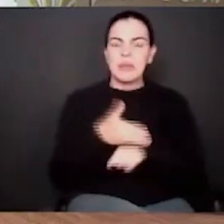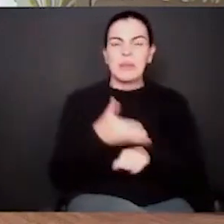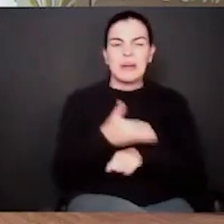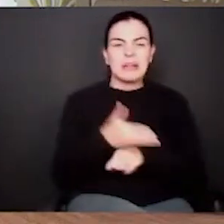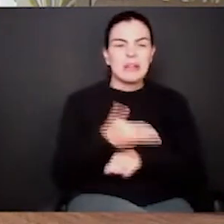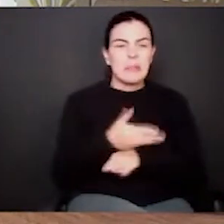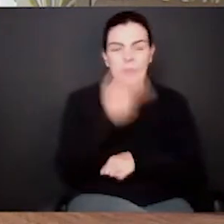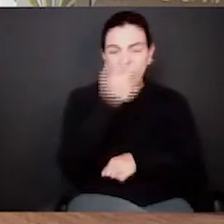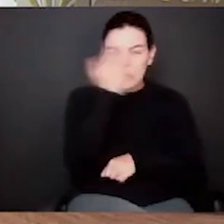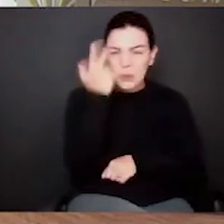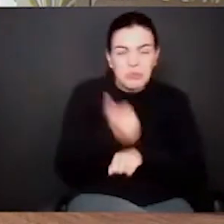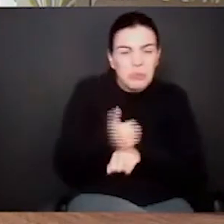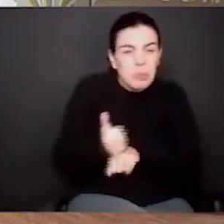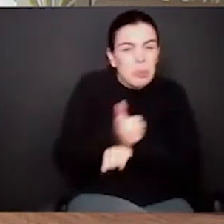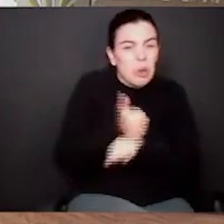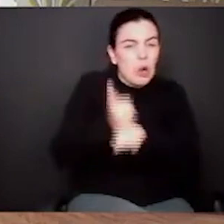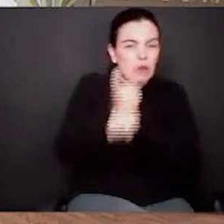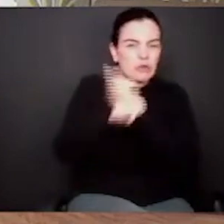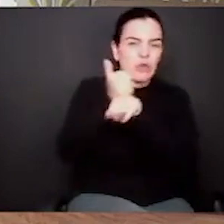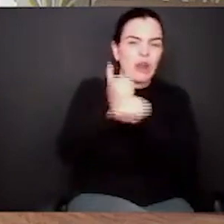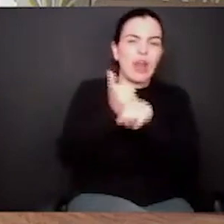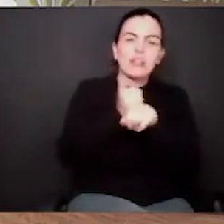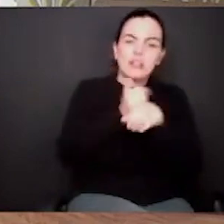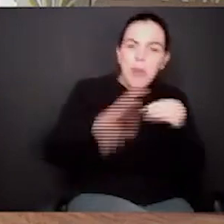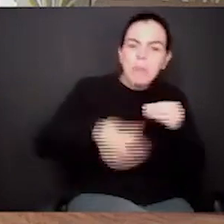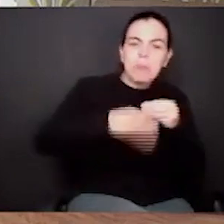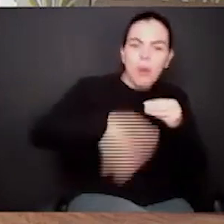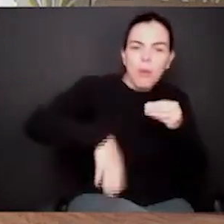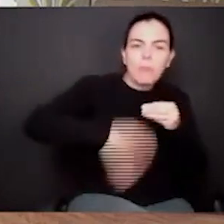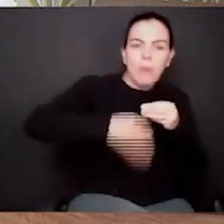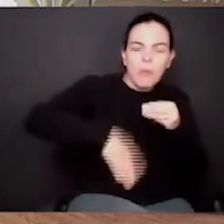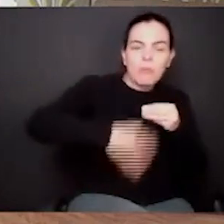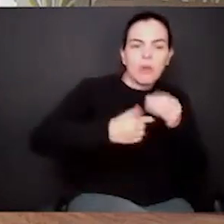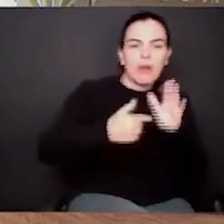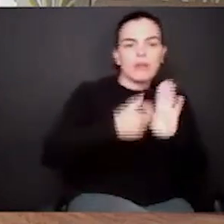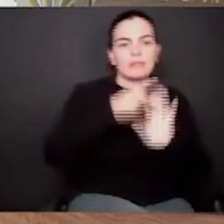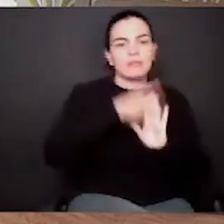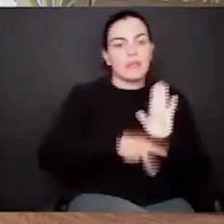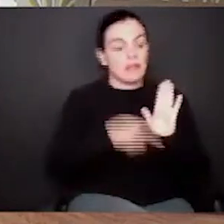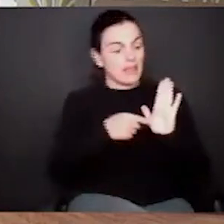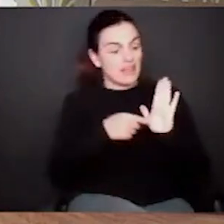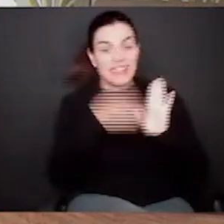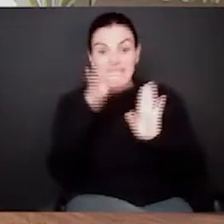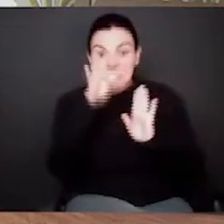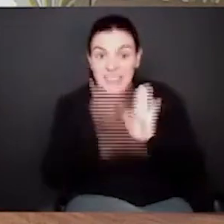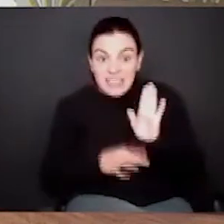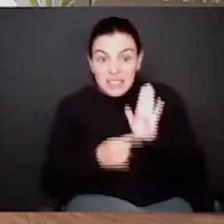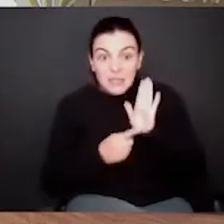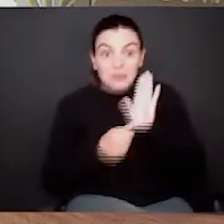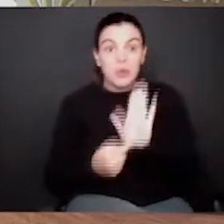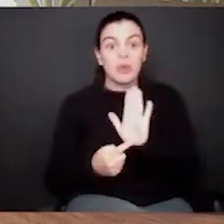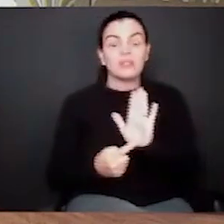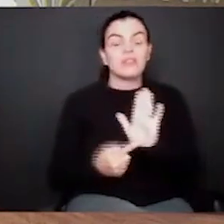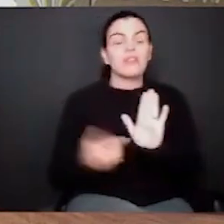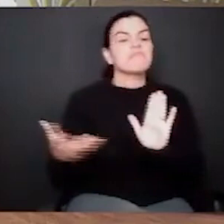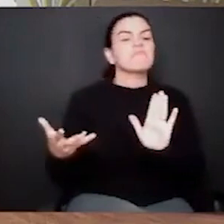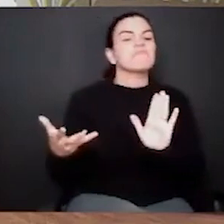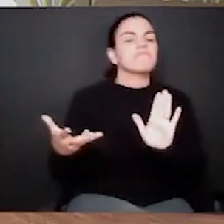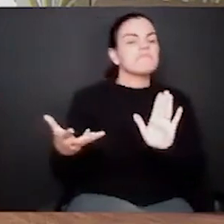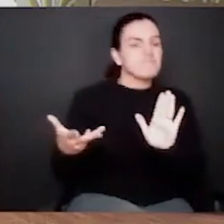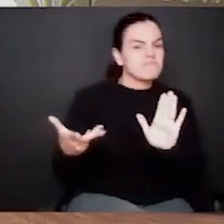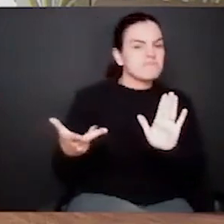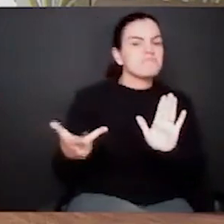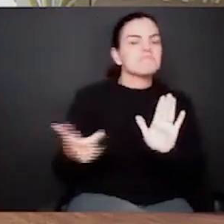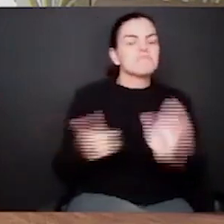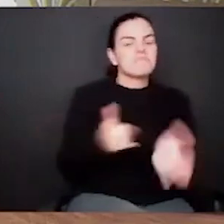participaram da construção desse plano. E o texto que ele traz é um texto primoroso que